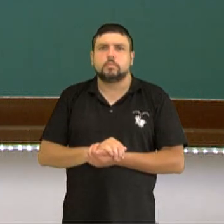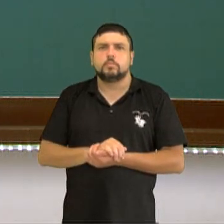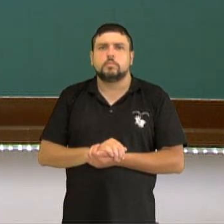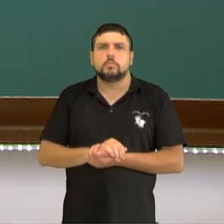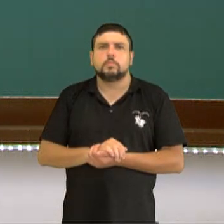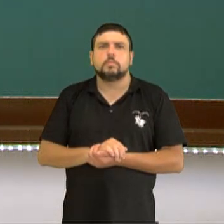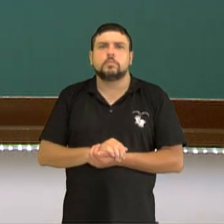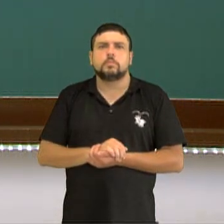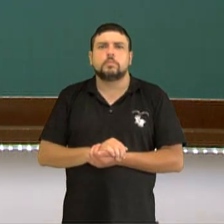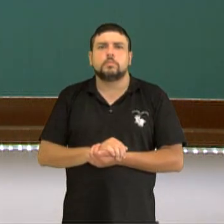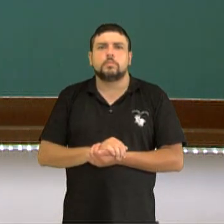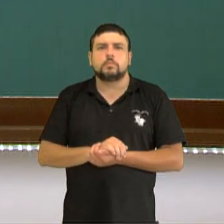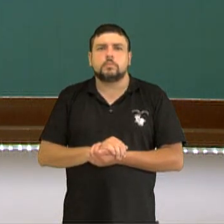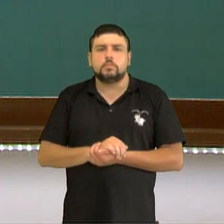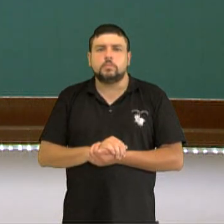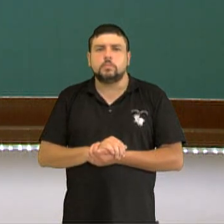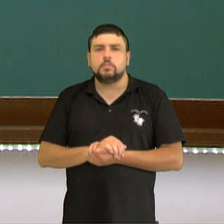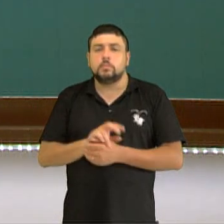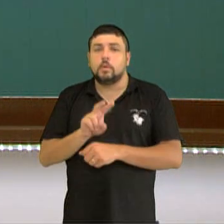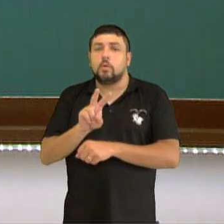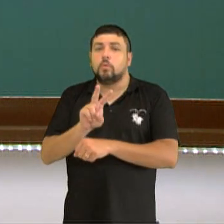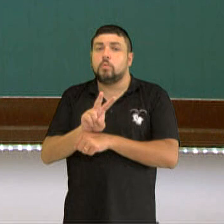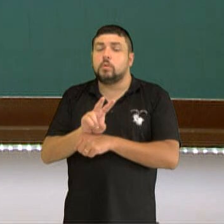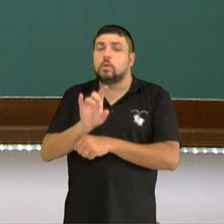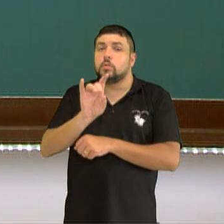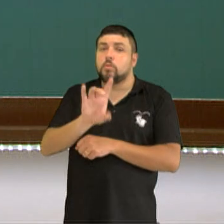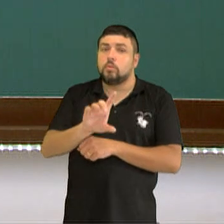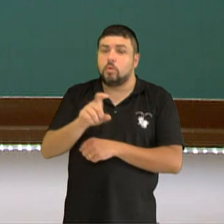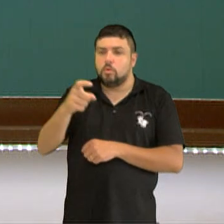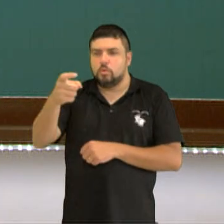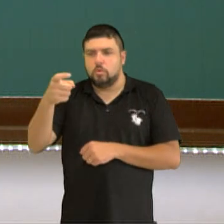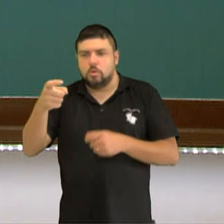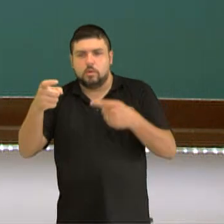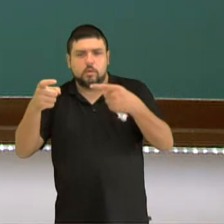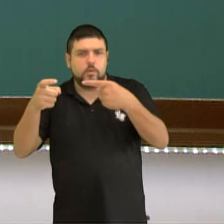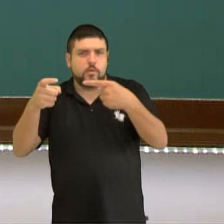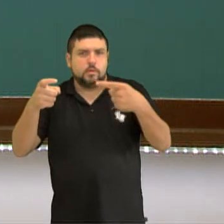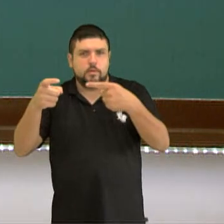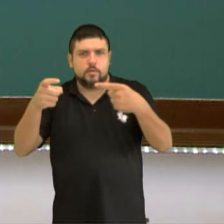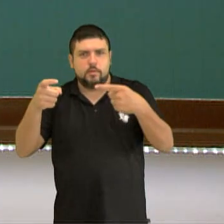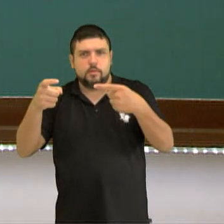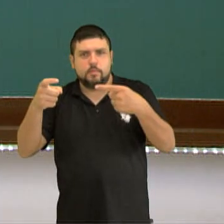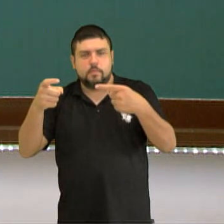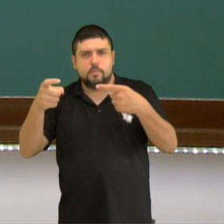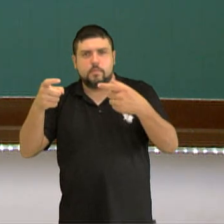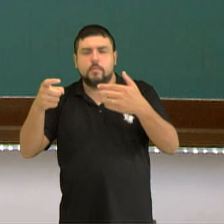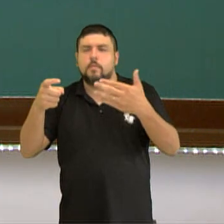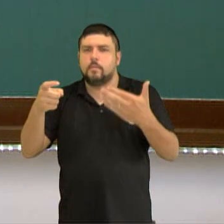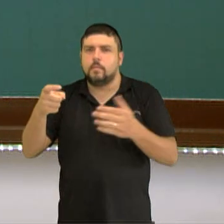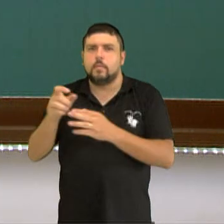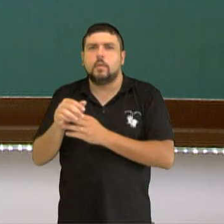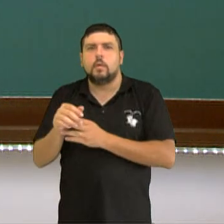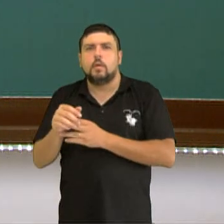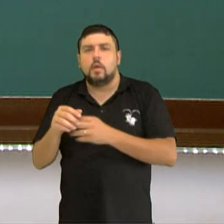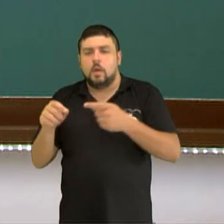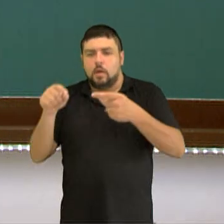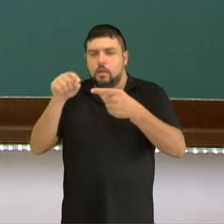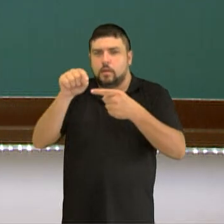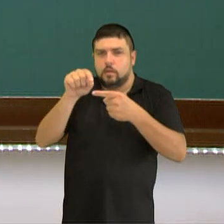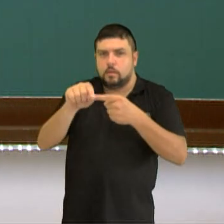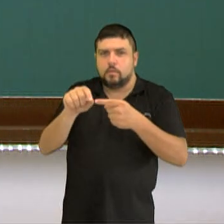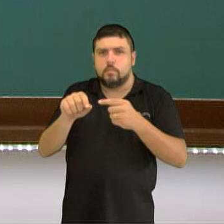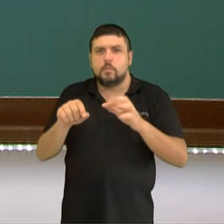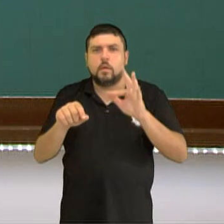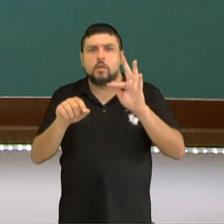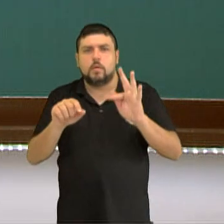cartesiano? Cuidado apenas com este sinal negativo. Ele é o sinal da função. E o valor do